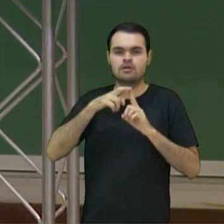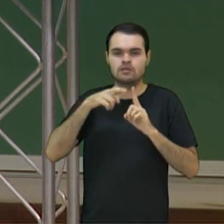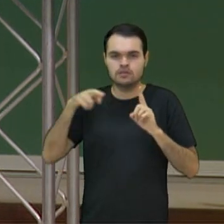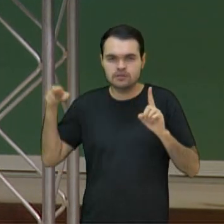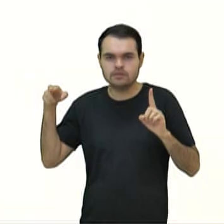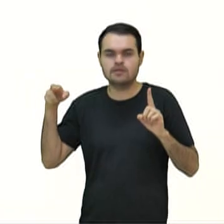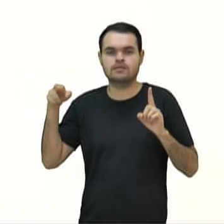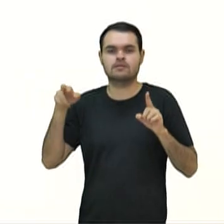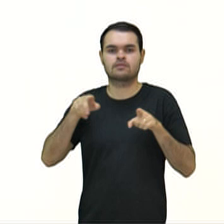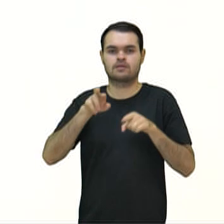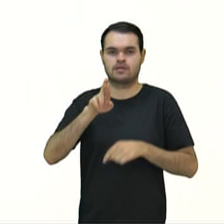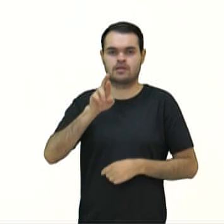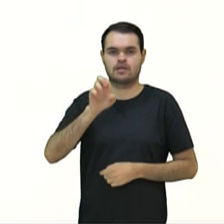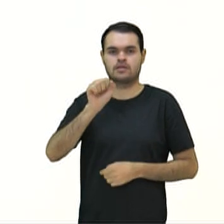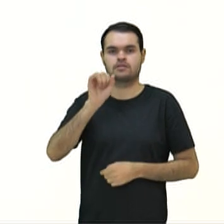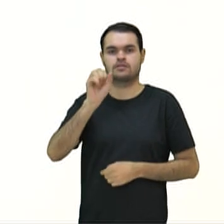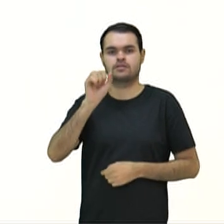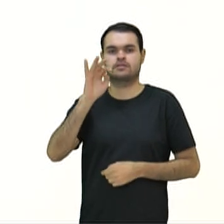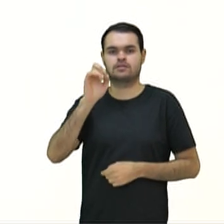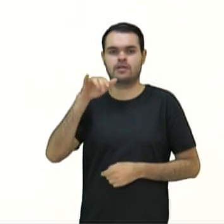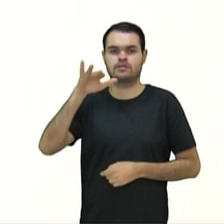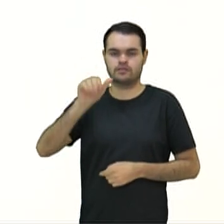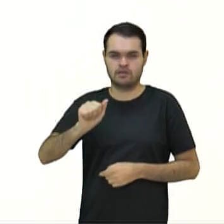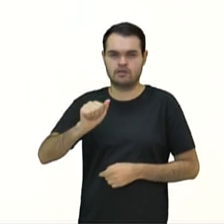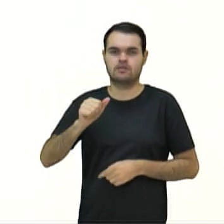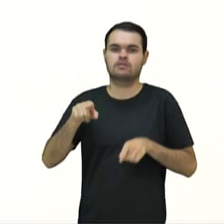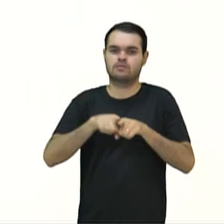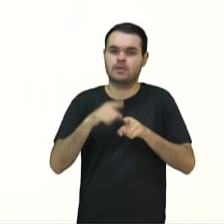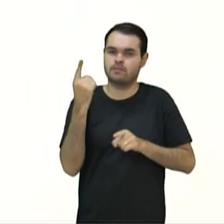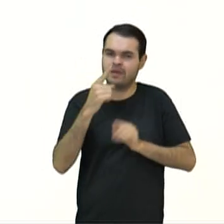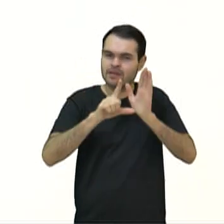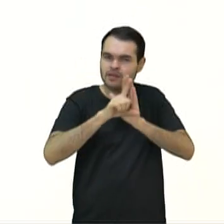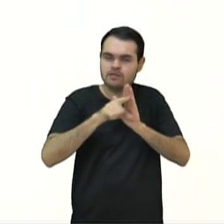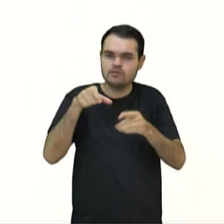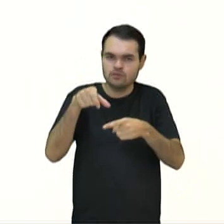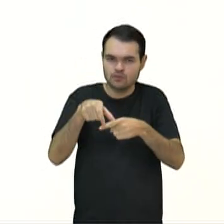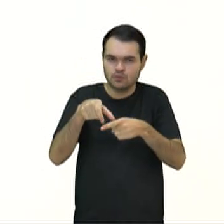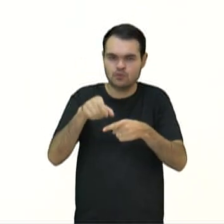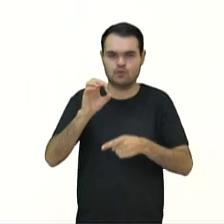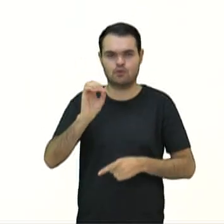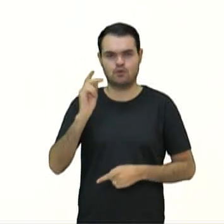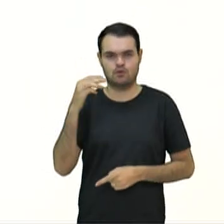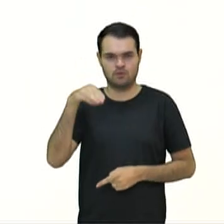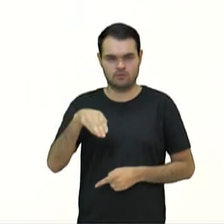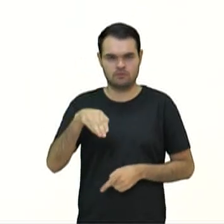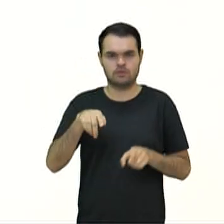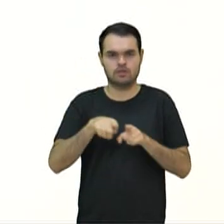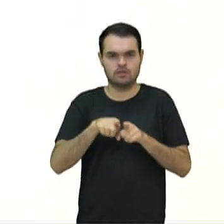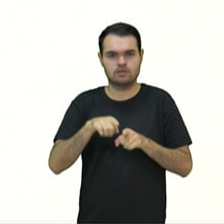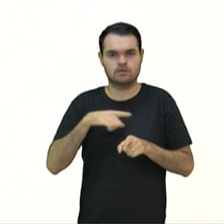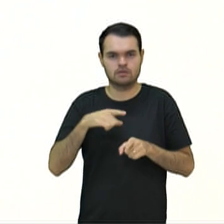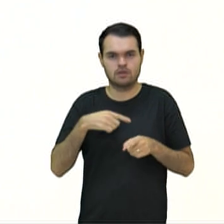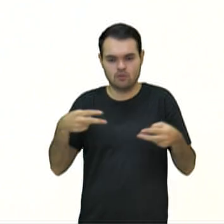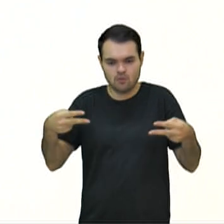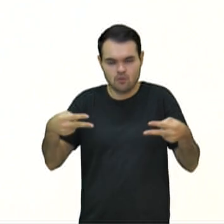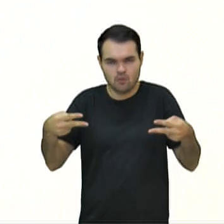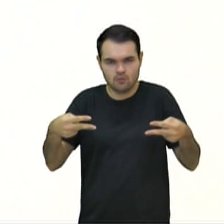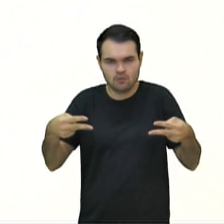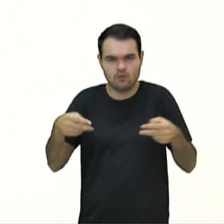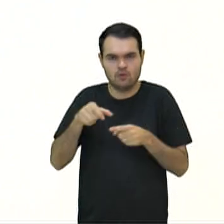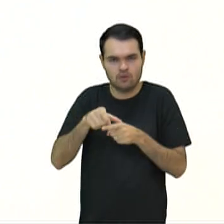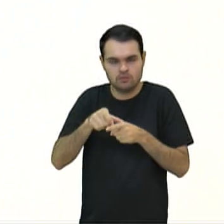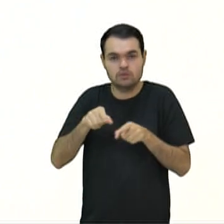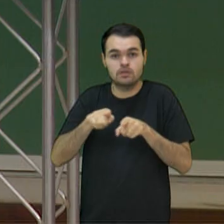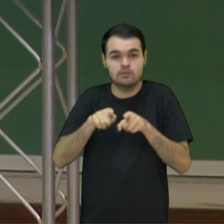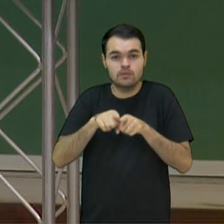e a primeira lei de Ohm. E daí no item seguinte, o condutor ôhmico e a unidade de medida